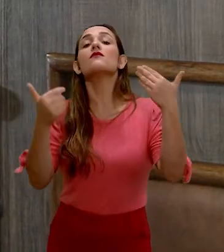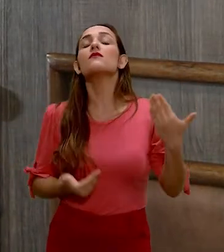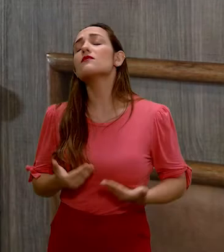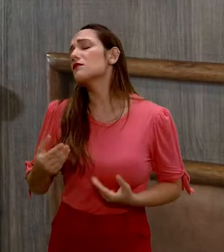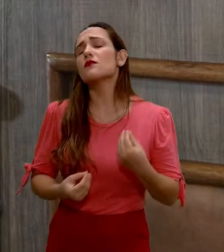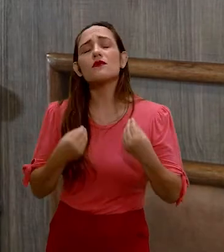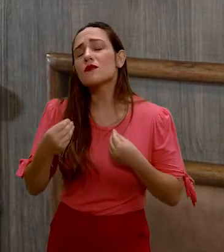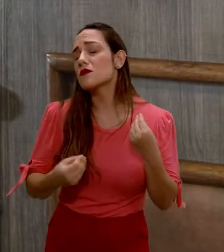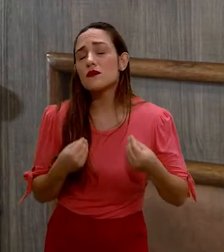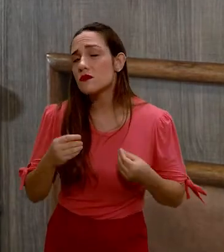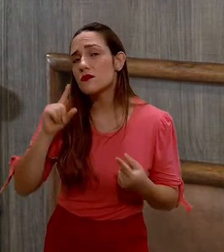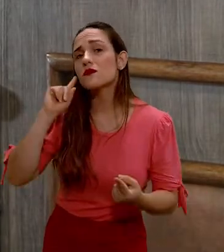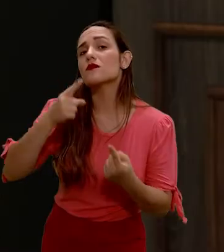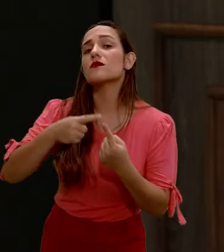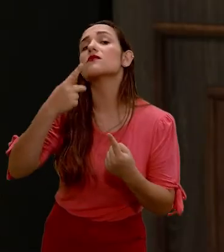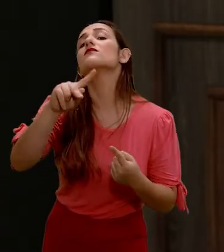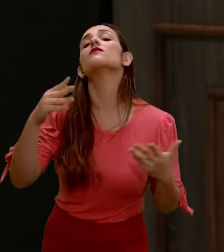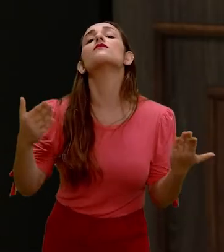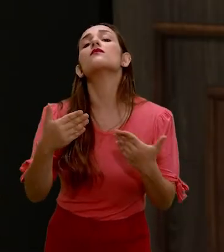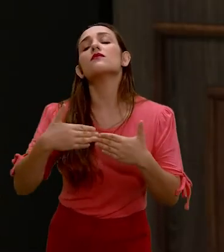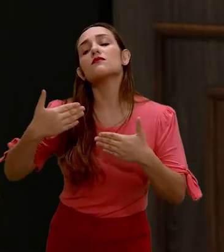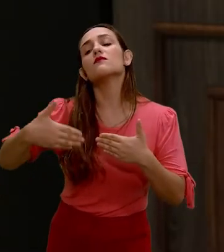melhor, magistrado?